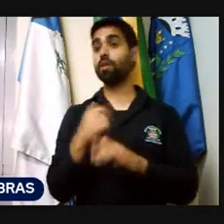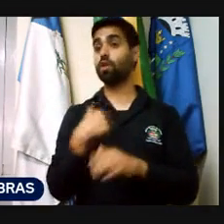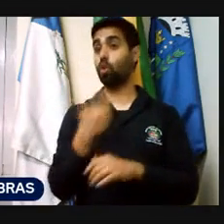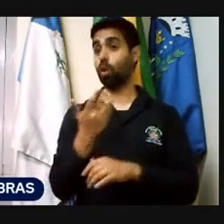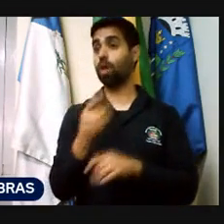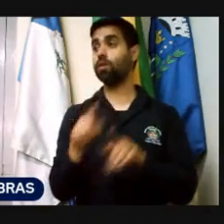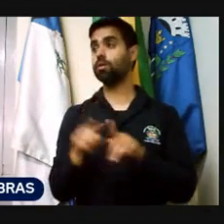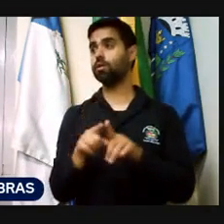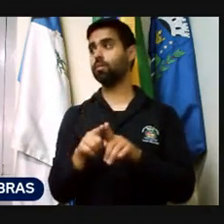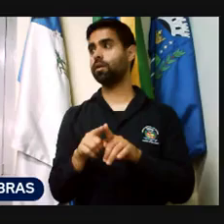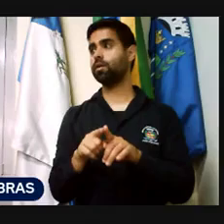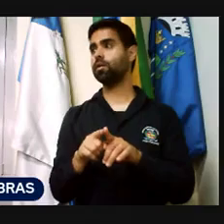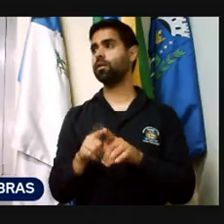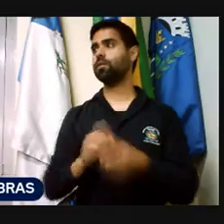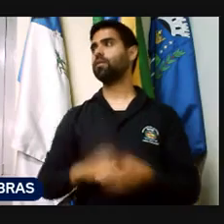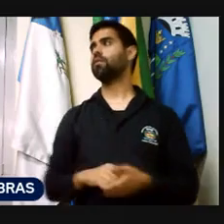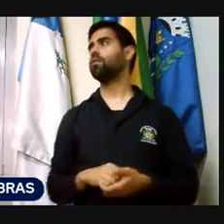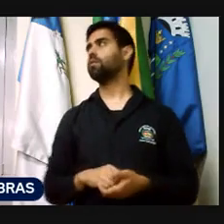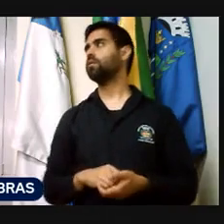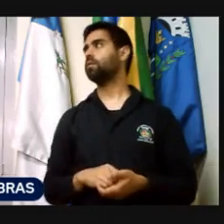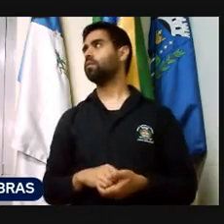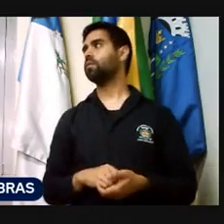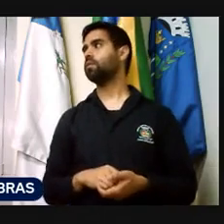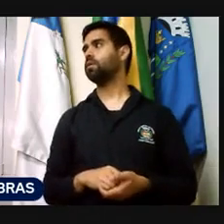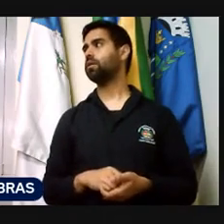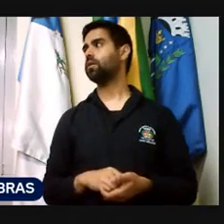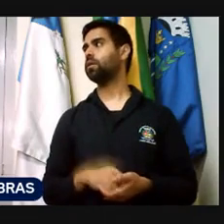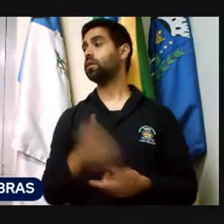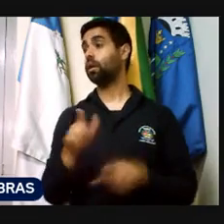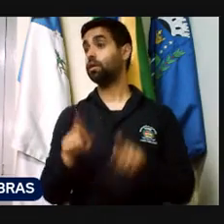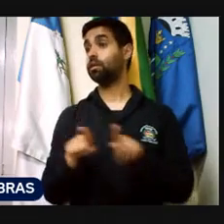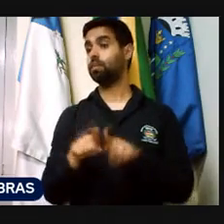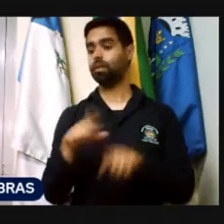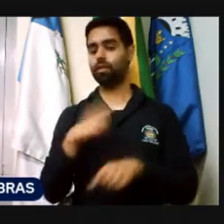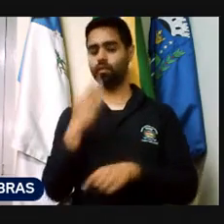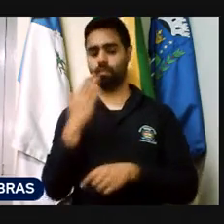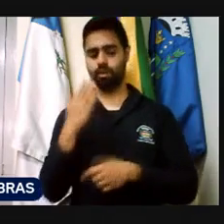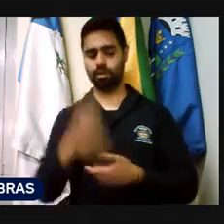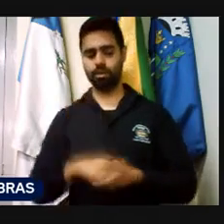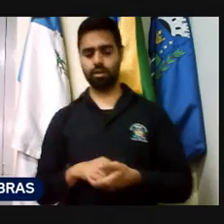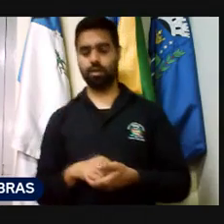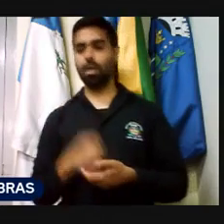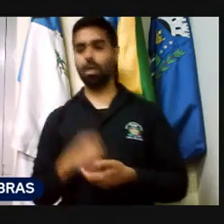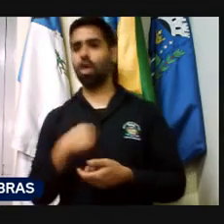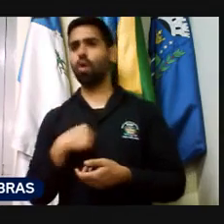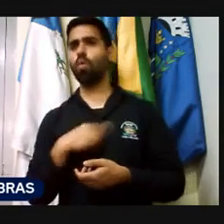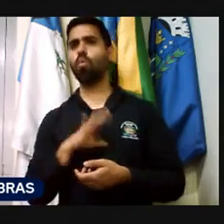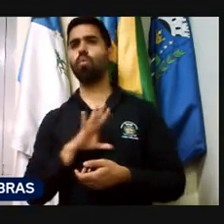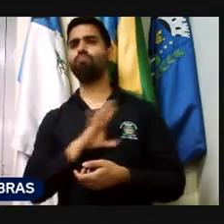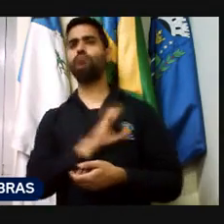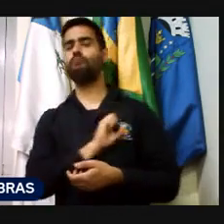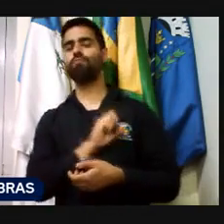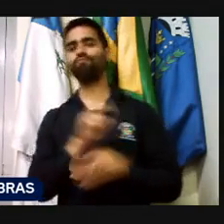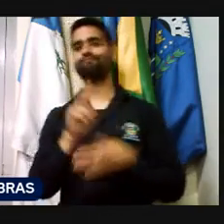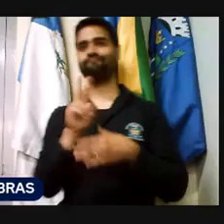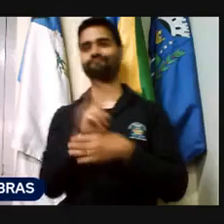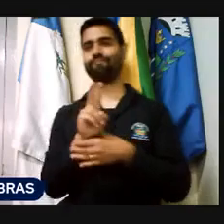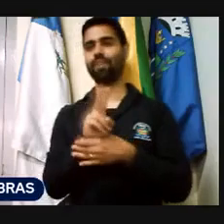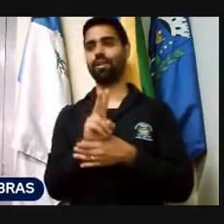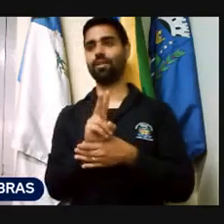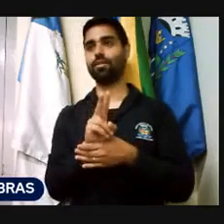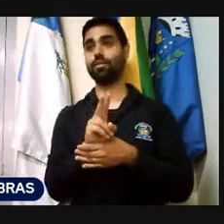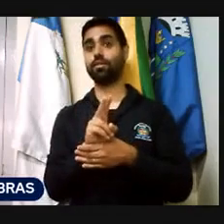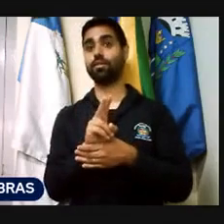de cultura da nossa cidade. Nós entramos com um requerimento, Eu Amo Valença, na entrada da cidade